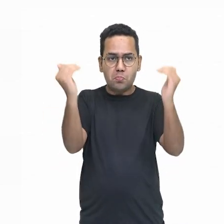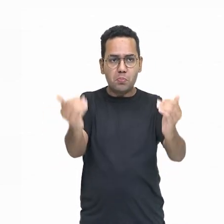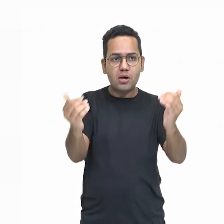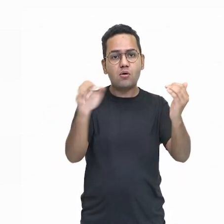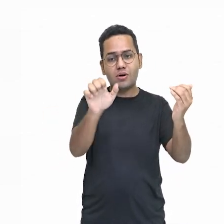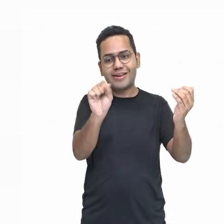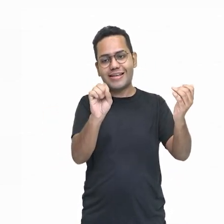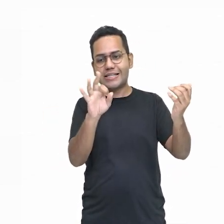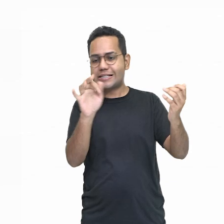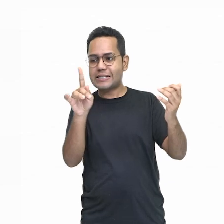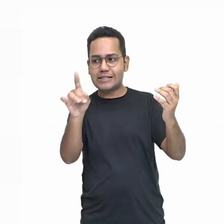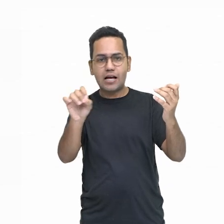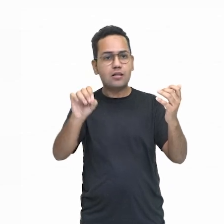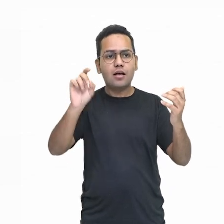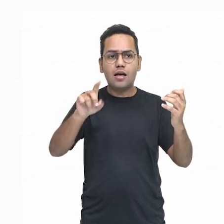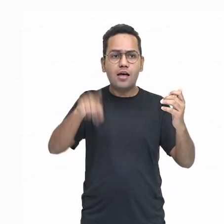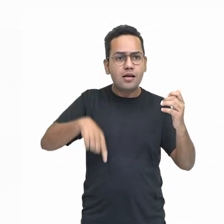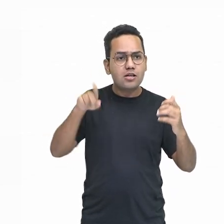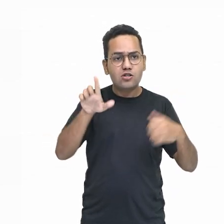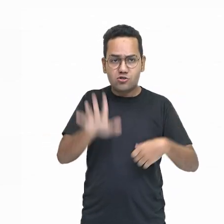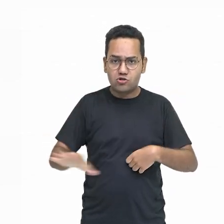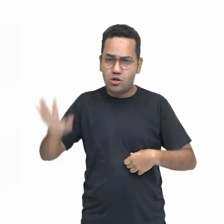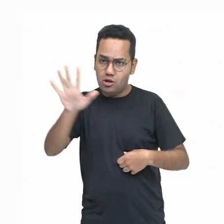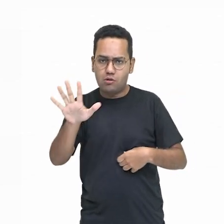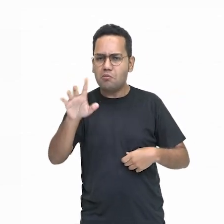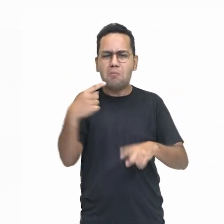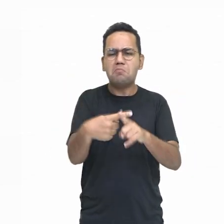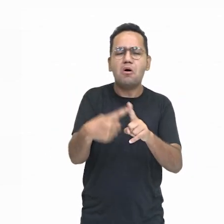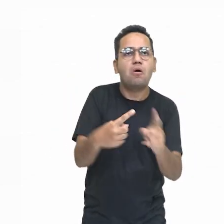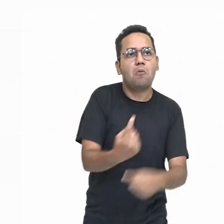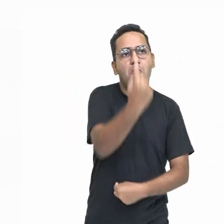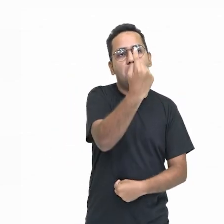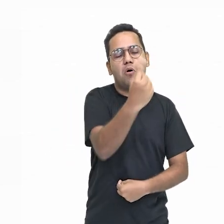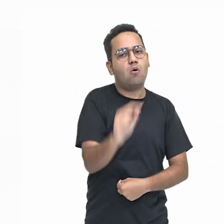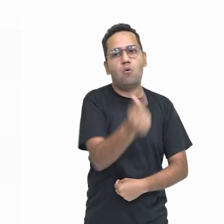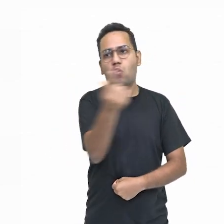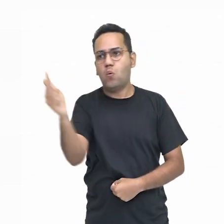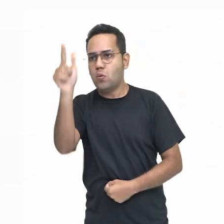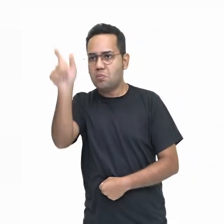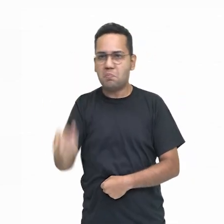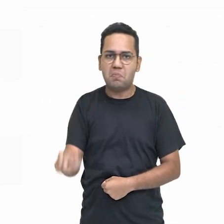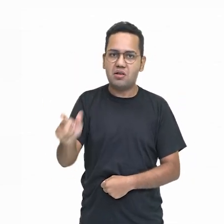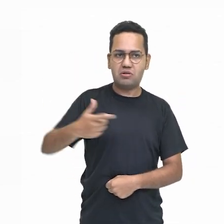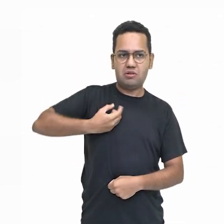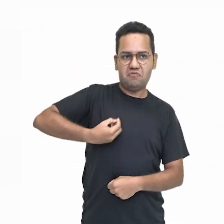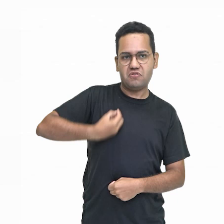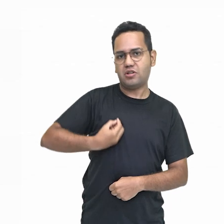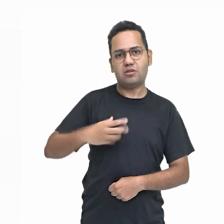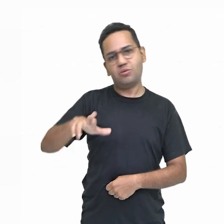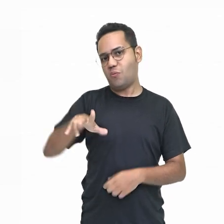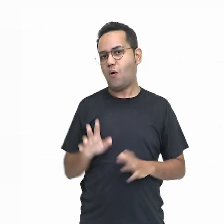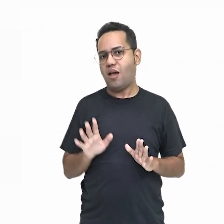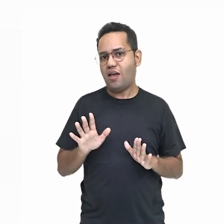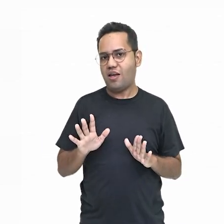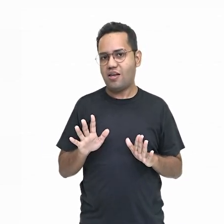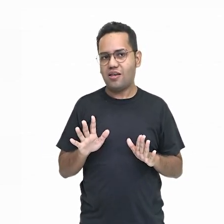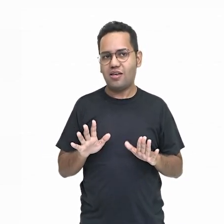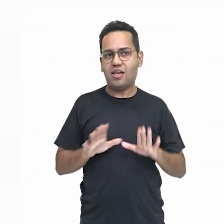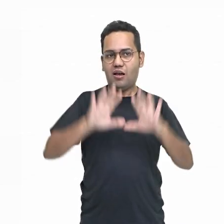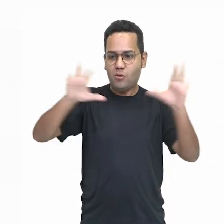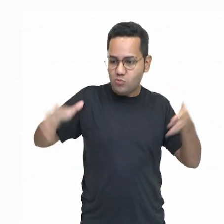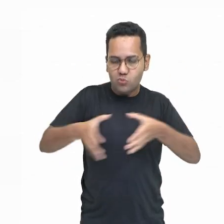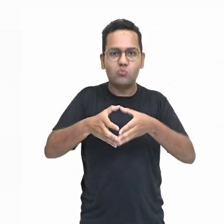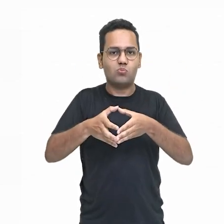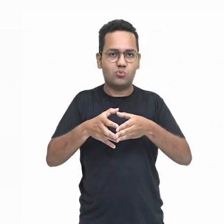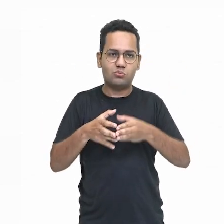forma geral, e não porque uma ou outra pessoa existe. Então, não é pessoal, tem que ser